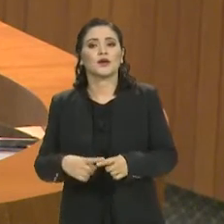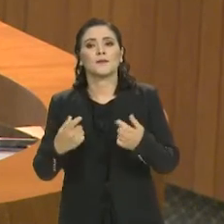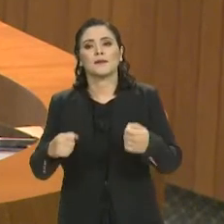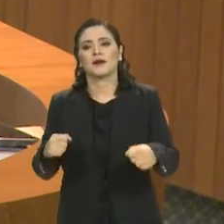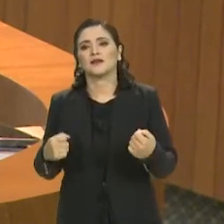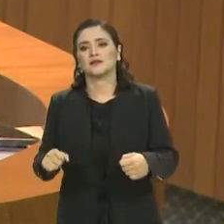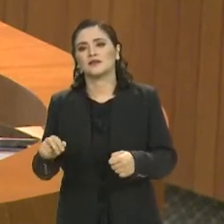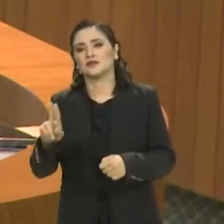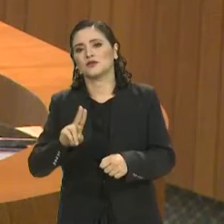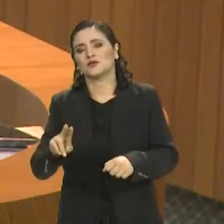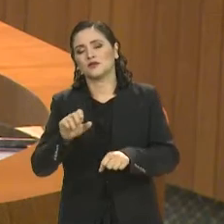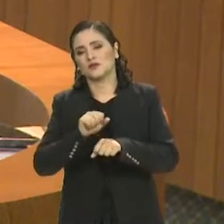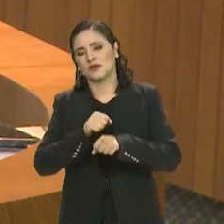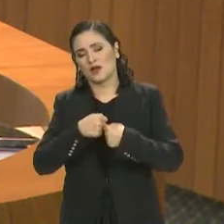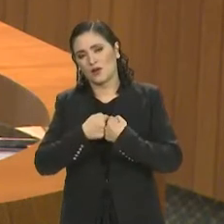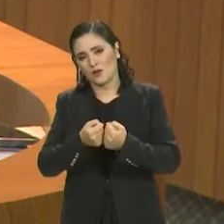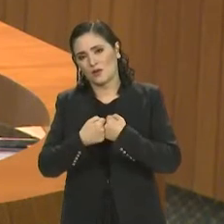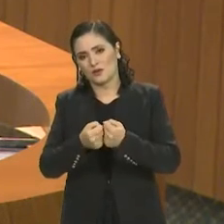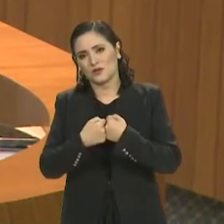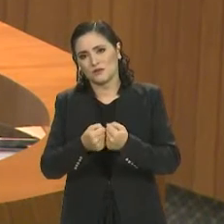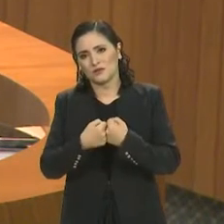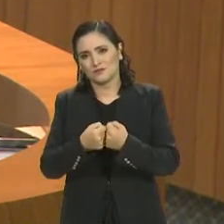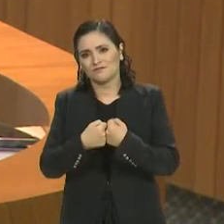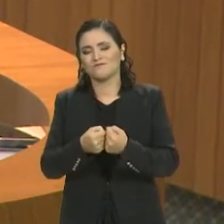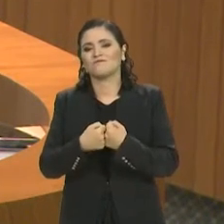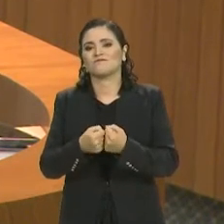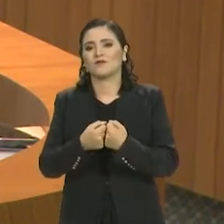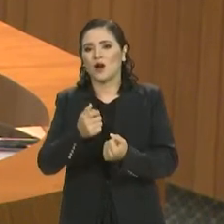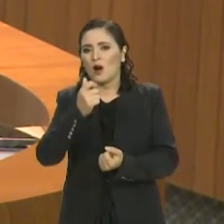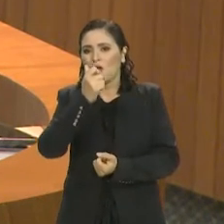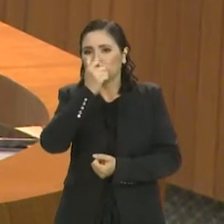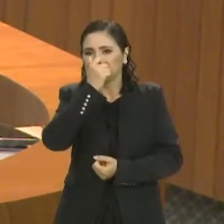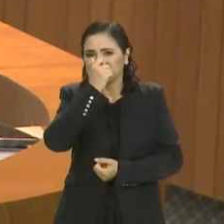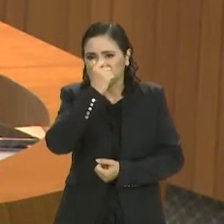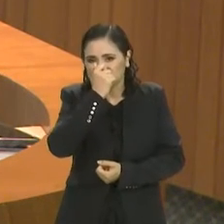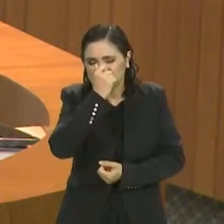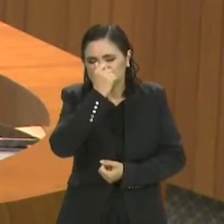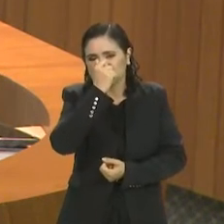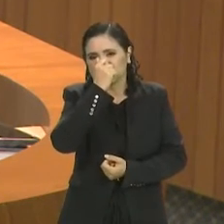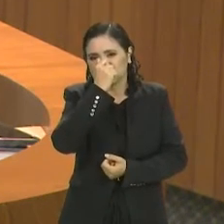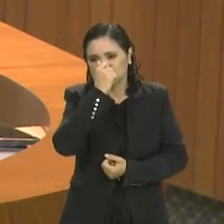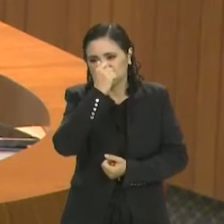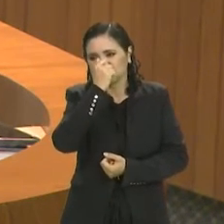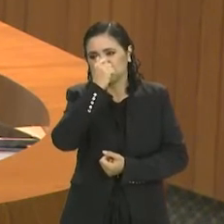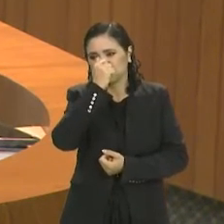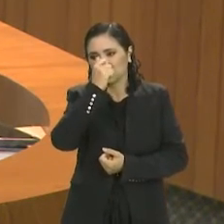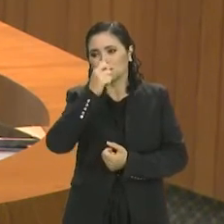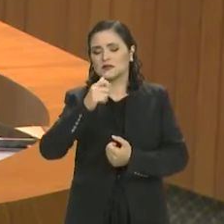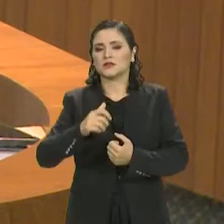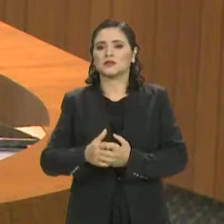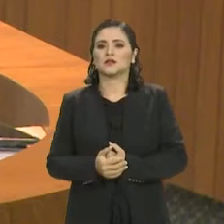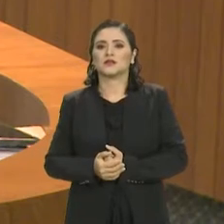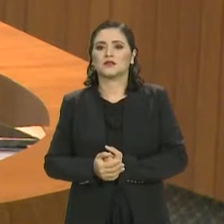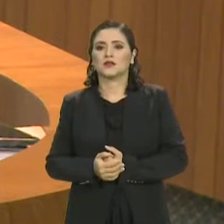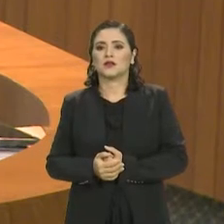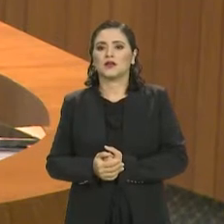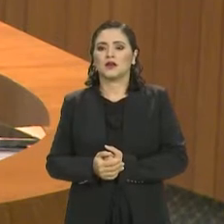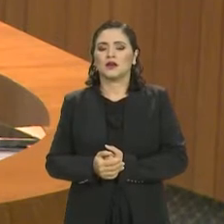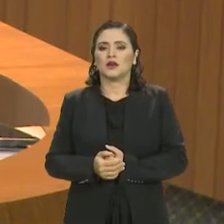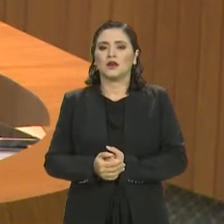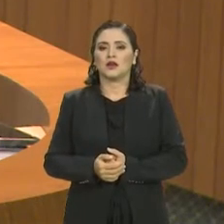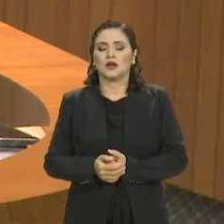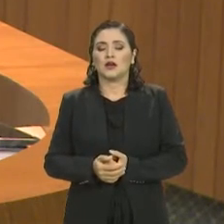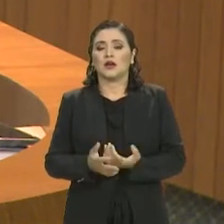urbano, principalmente, até porque o semiurbano, o governo do Estado tem feito a parte em termos de pagamento, tem cumprido as